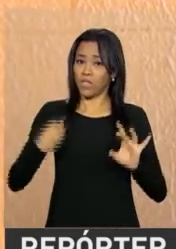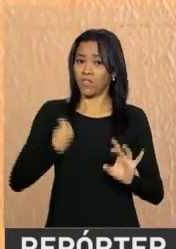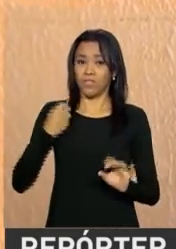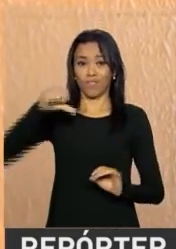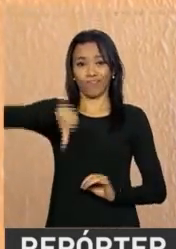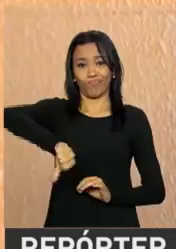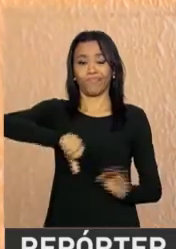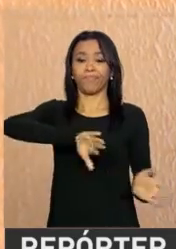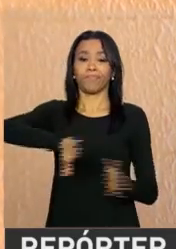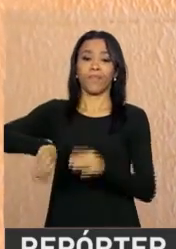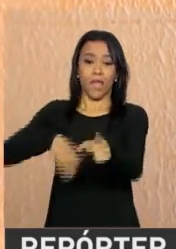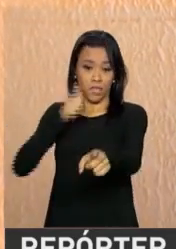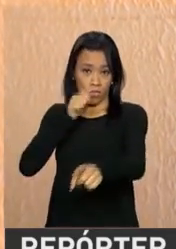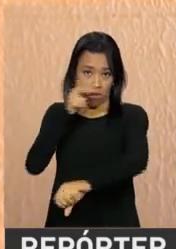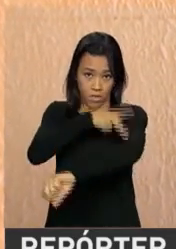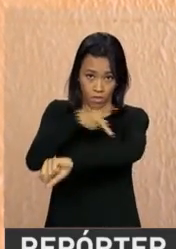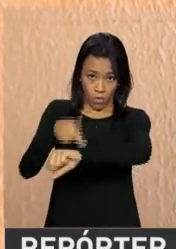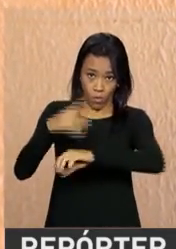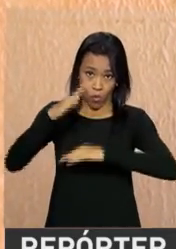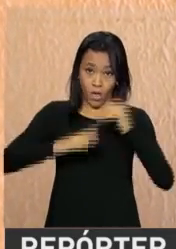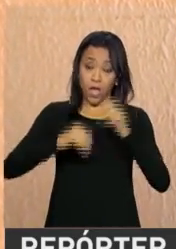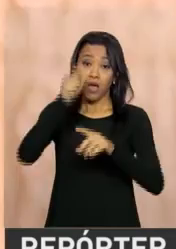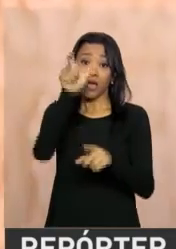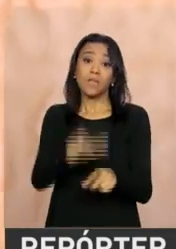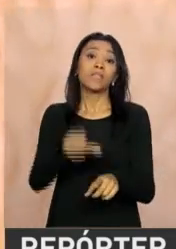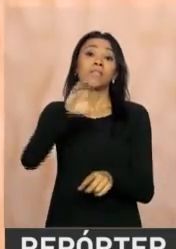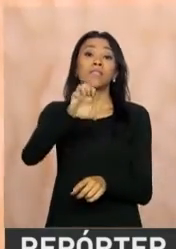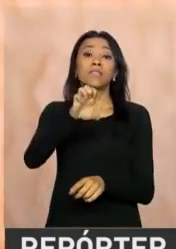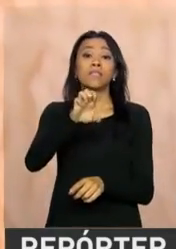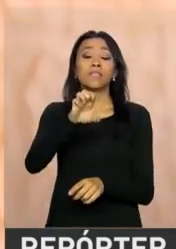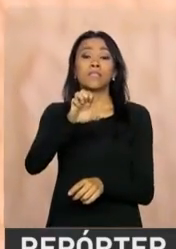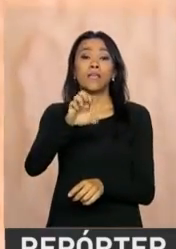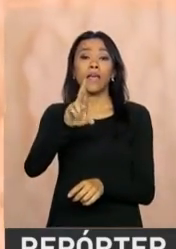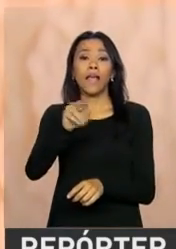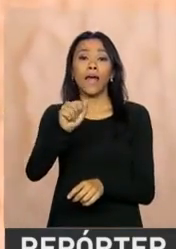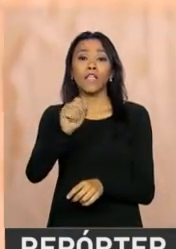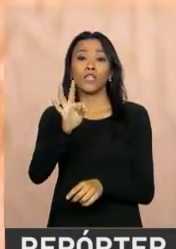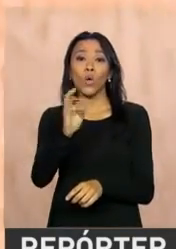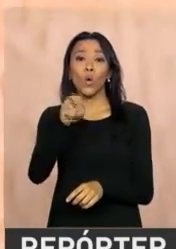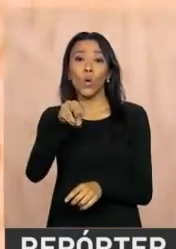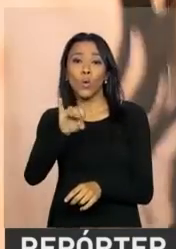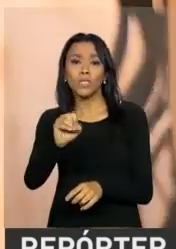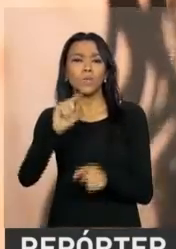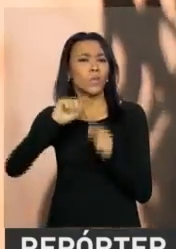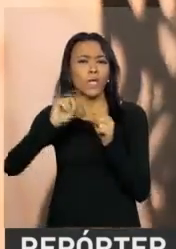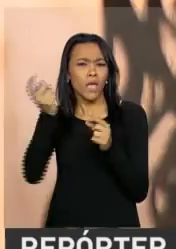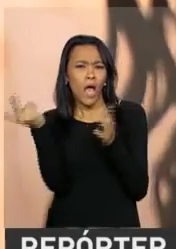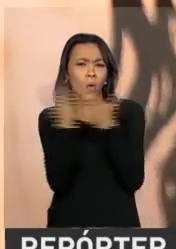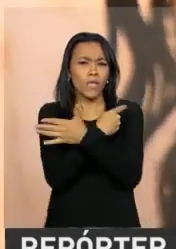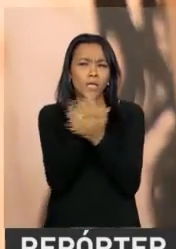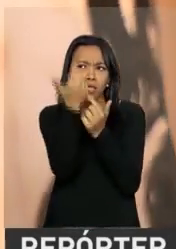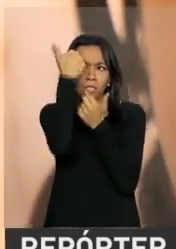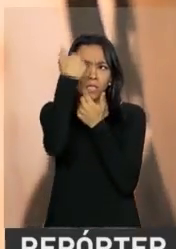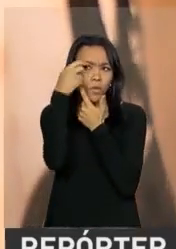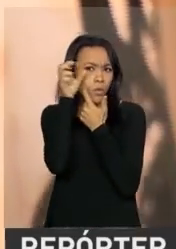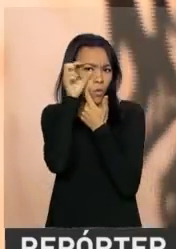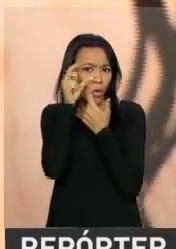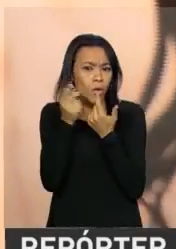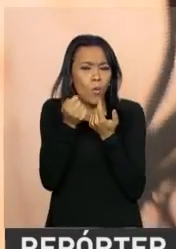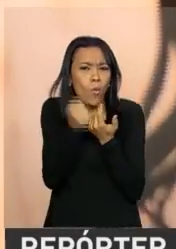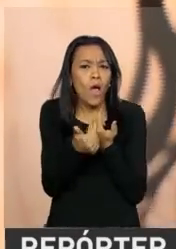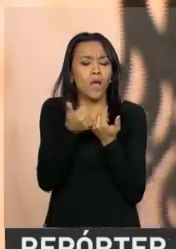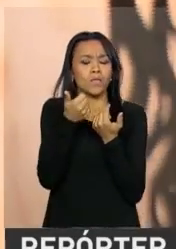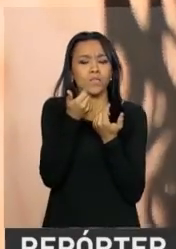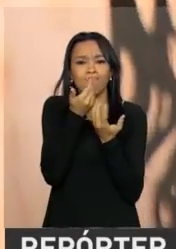pedagoga foi diagnosticada com ceratocone uma doença que altera o formato da córnea e que quase tirou a visão